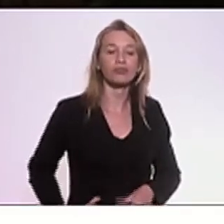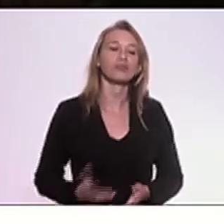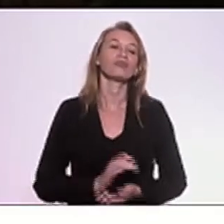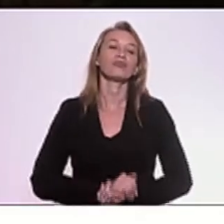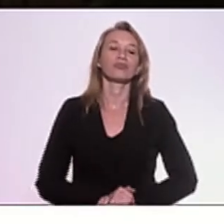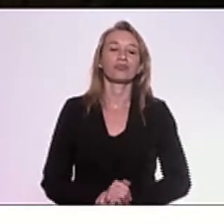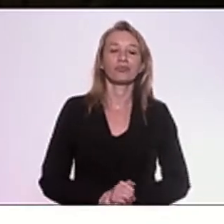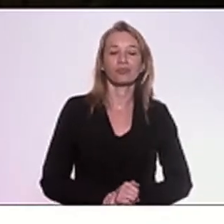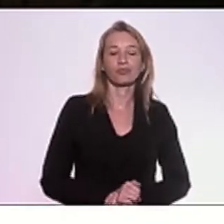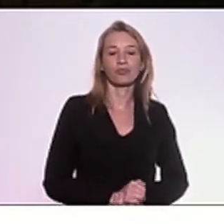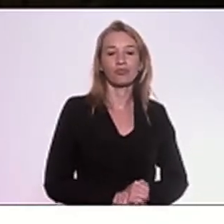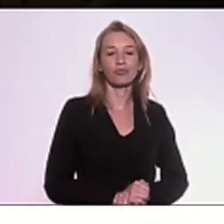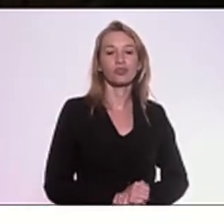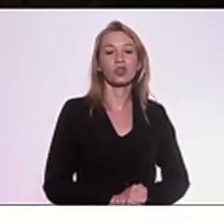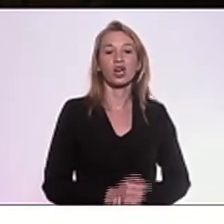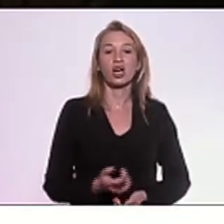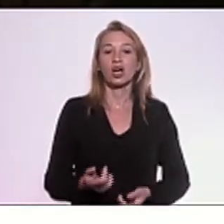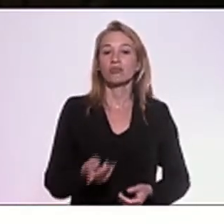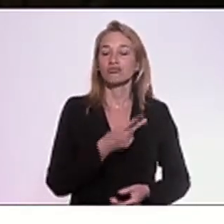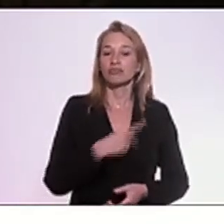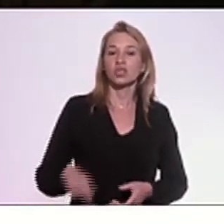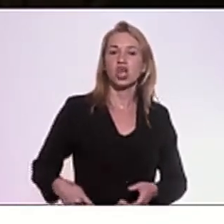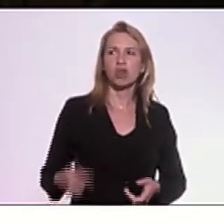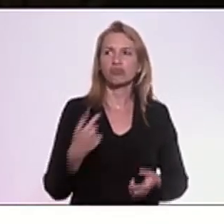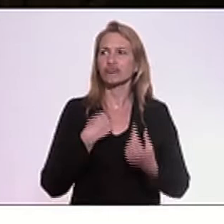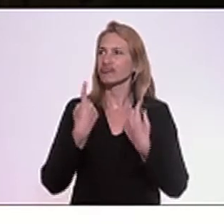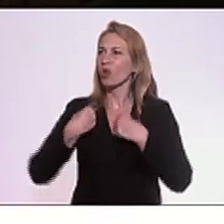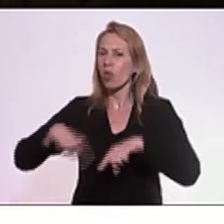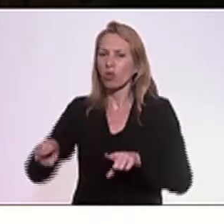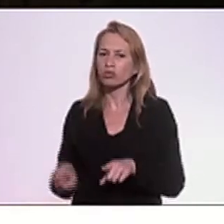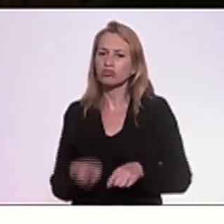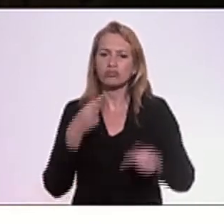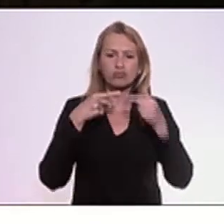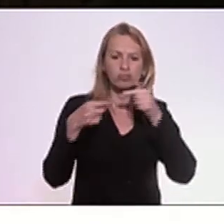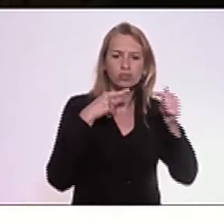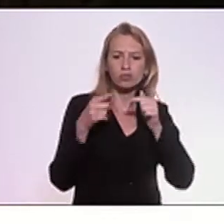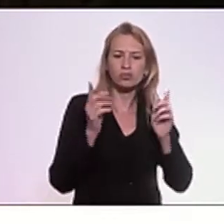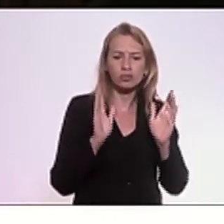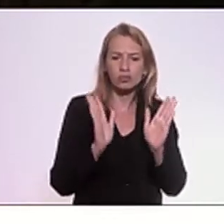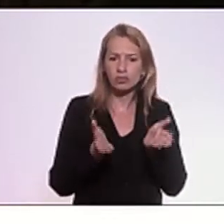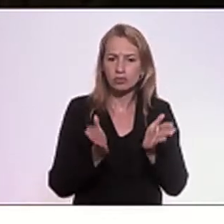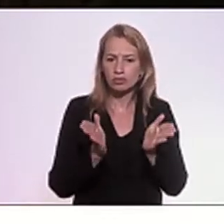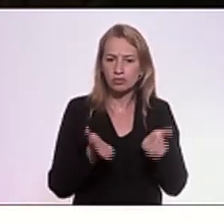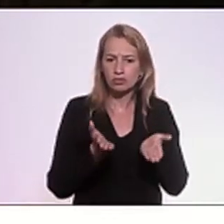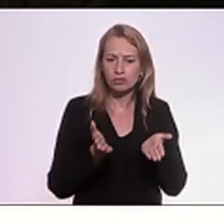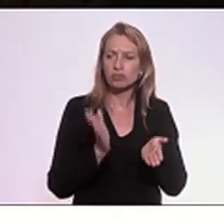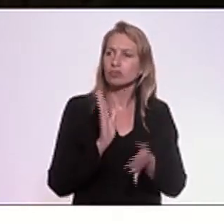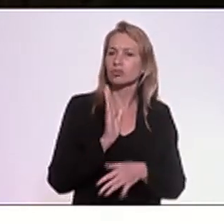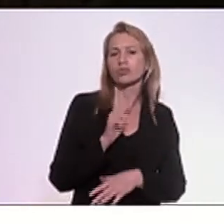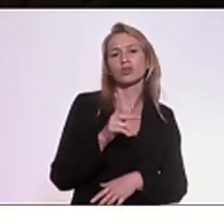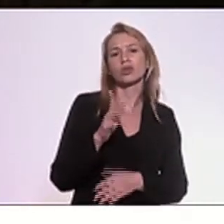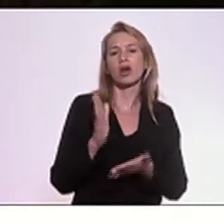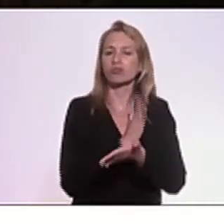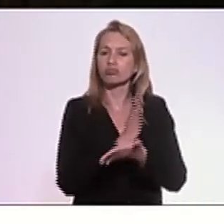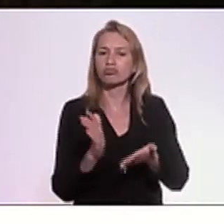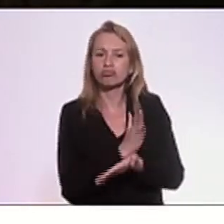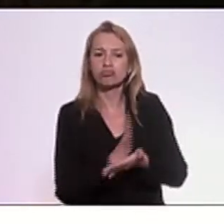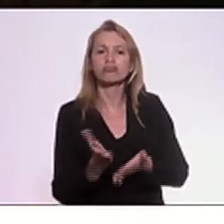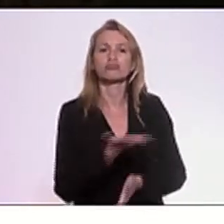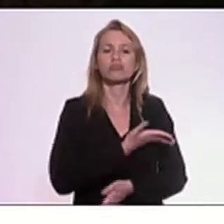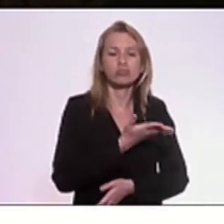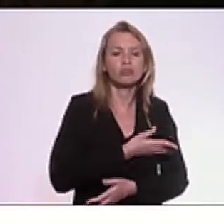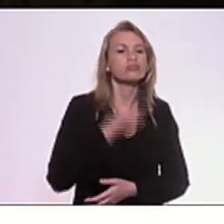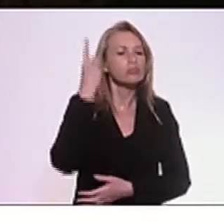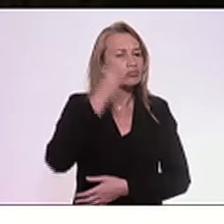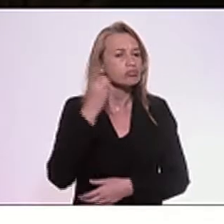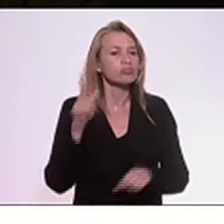isso. Presidente, eu não sou contra o debate que está sendo colocado, até como já foi colocado por alguns colegas deputados aqui